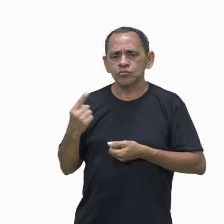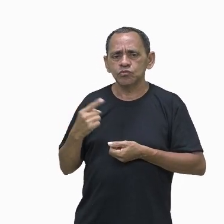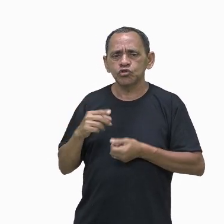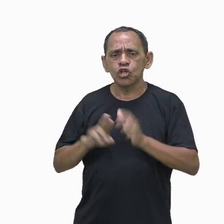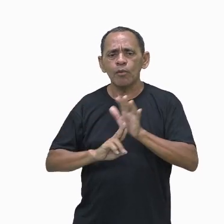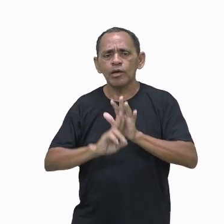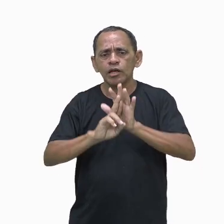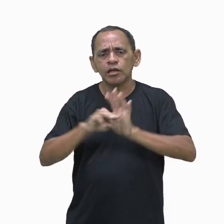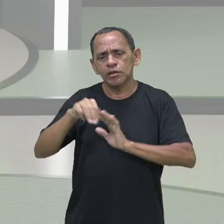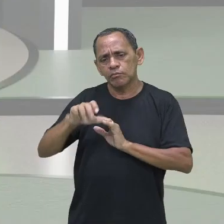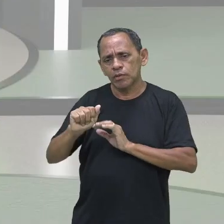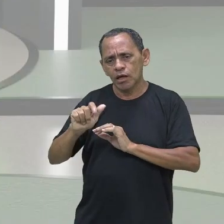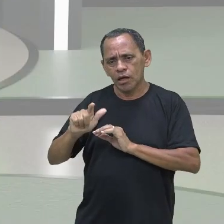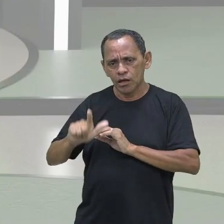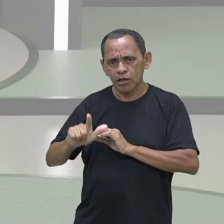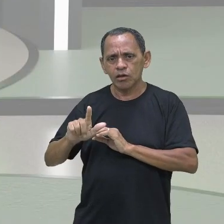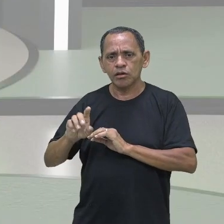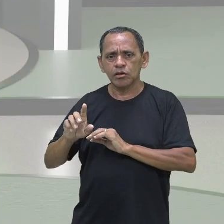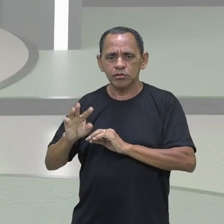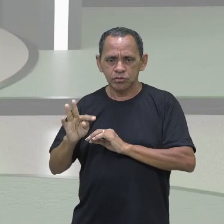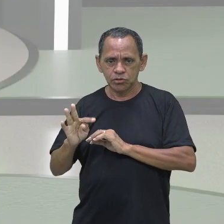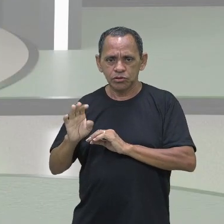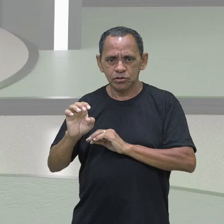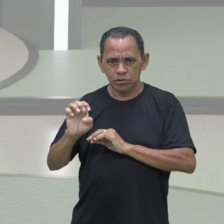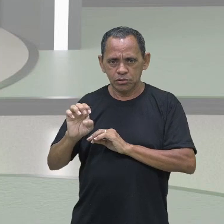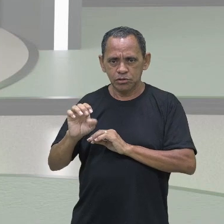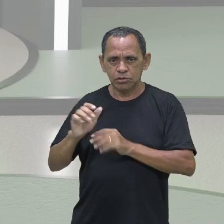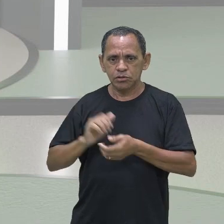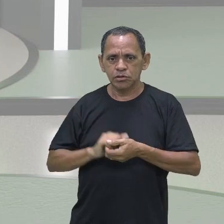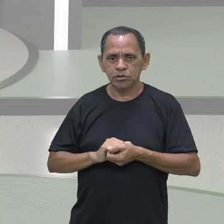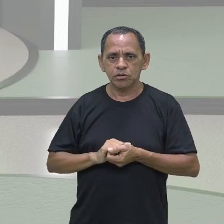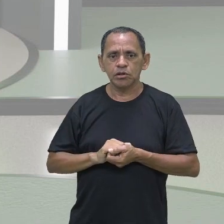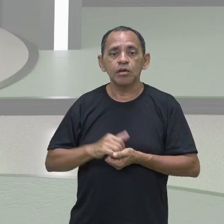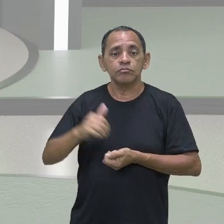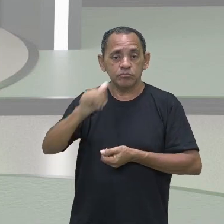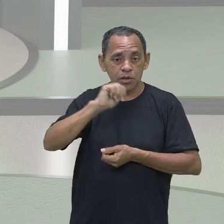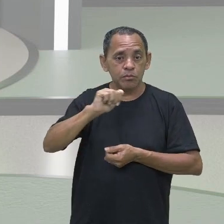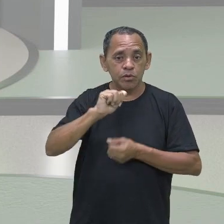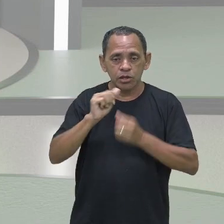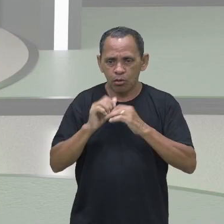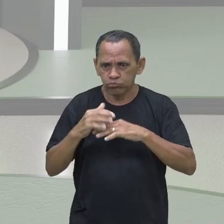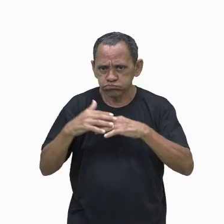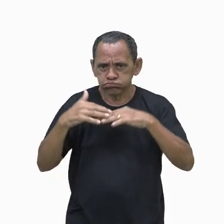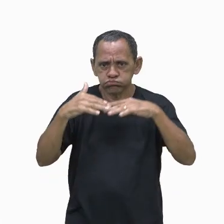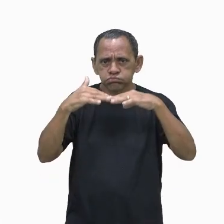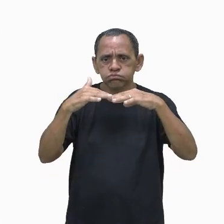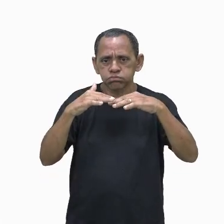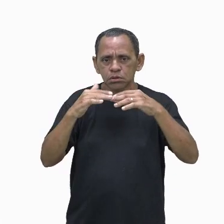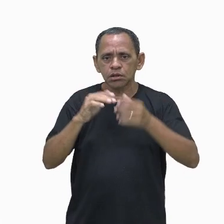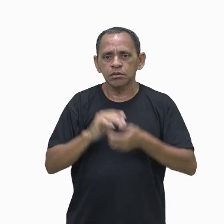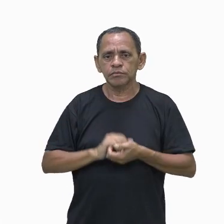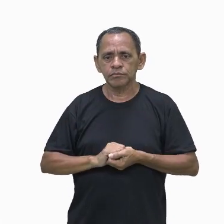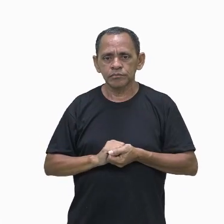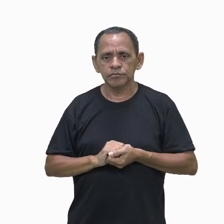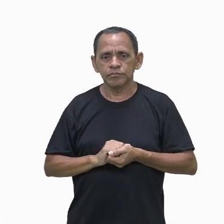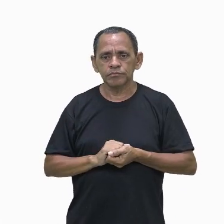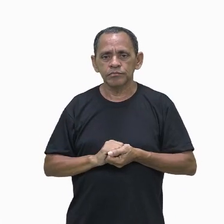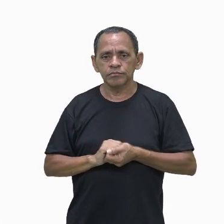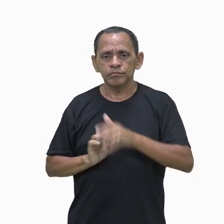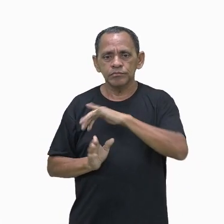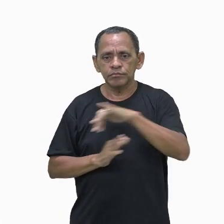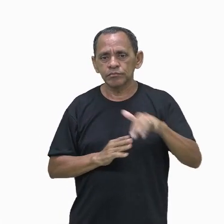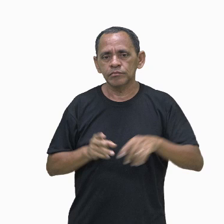isso mesmo, o malte presente nas bebidas fermentadas, né? Dando continuidade aí, nós temos